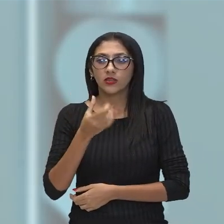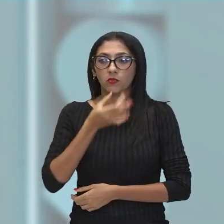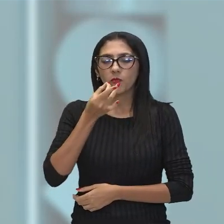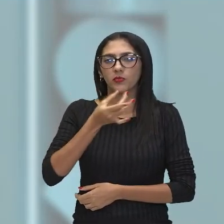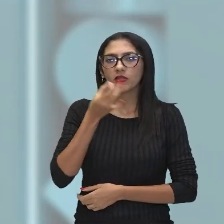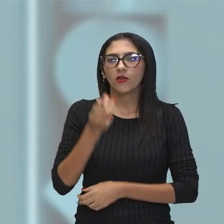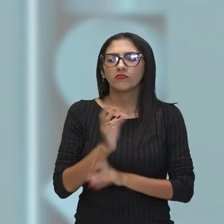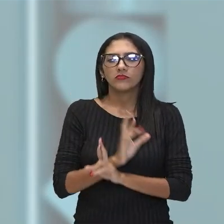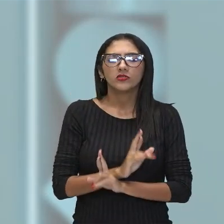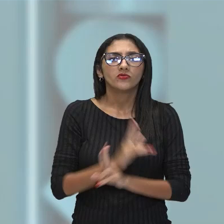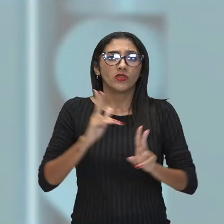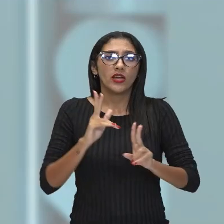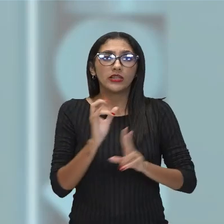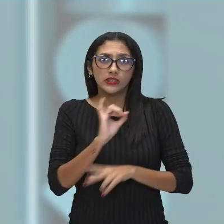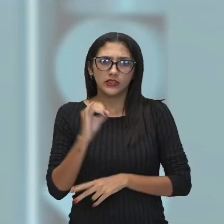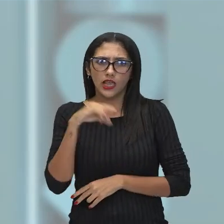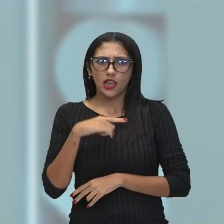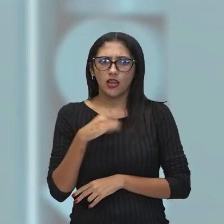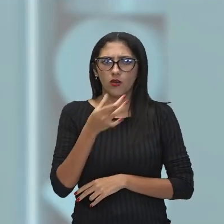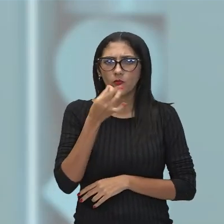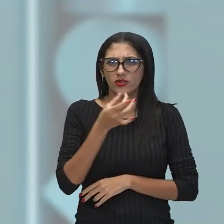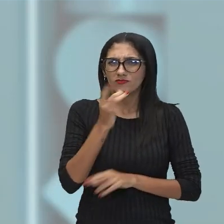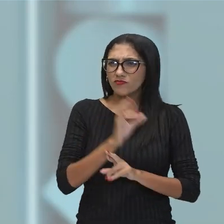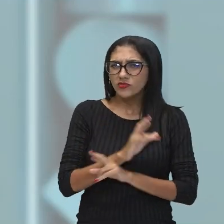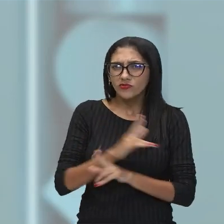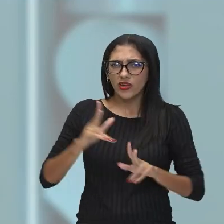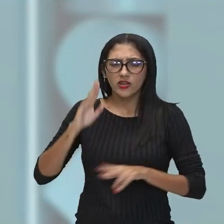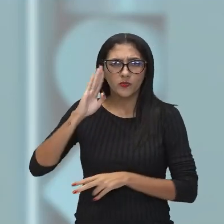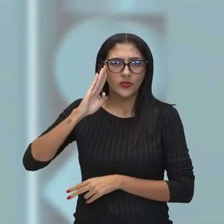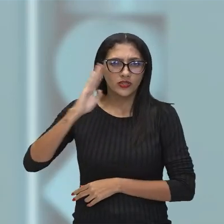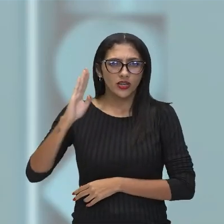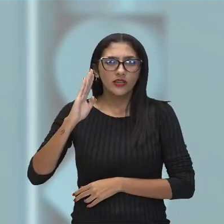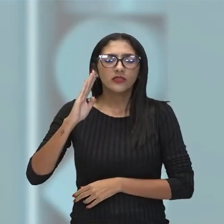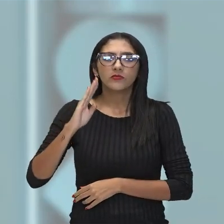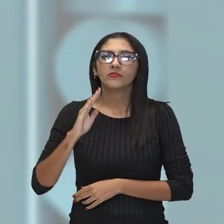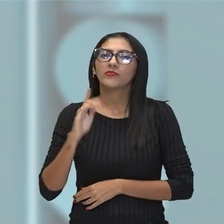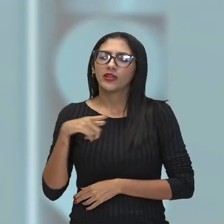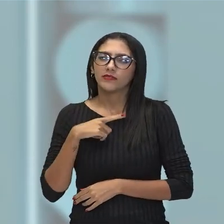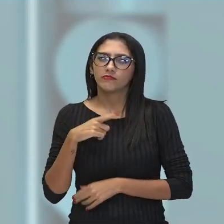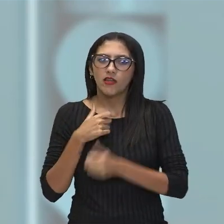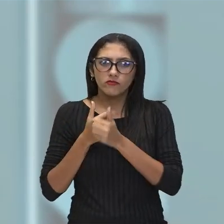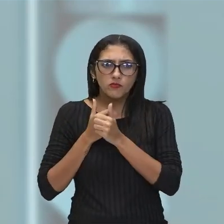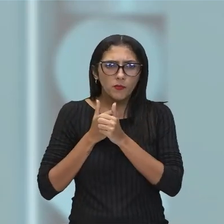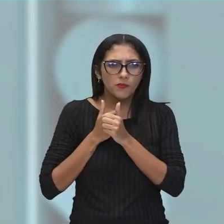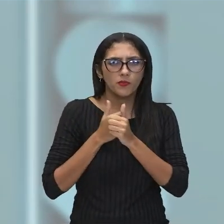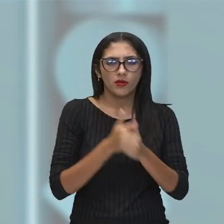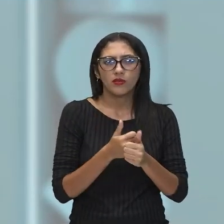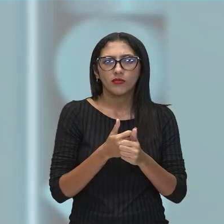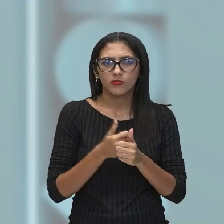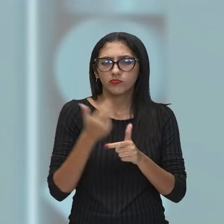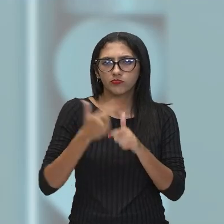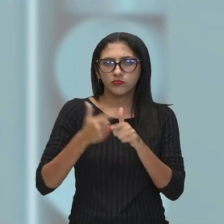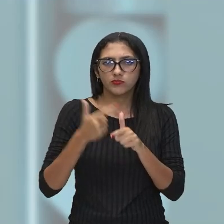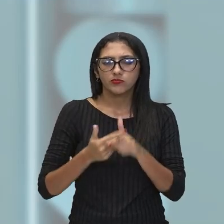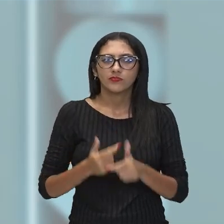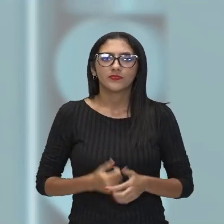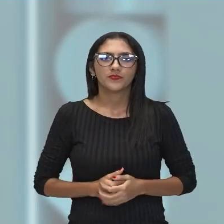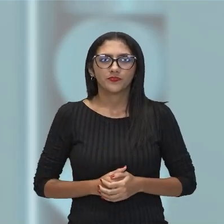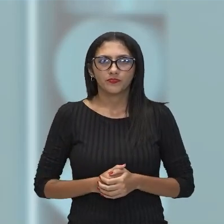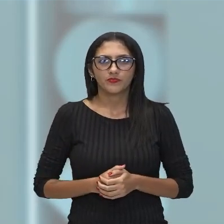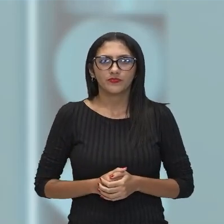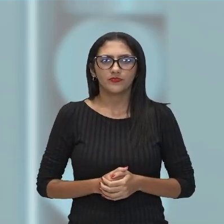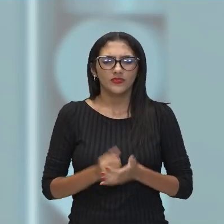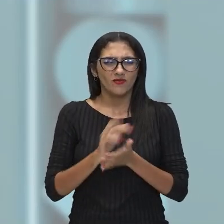contra. E ao se posicionar contra esse regime, o que ocorreu? Ele foi perseguido. E entre seus textos, que